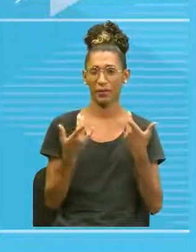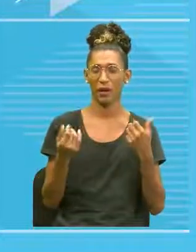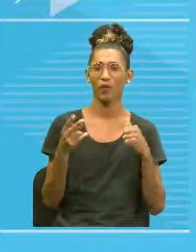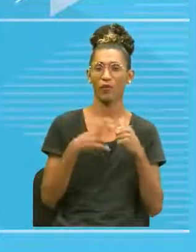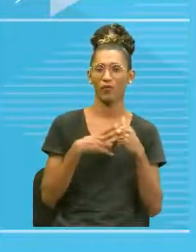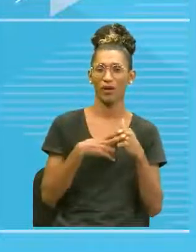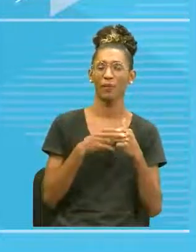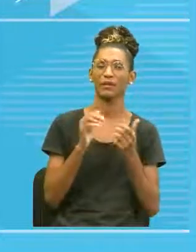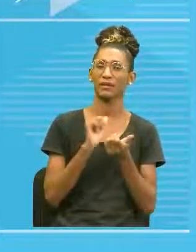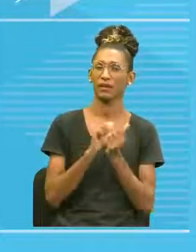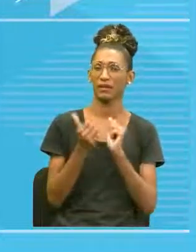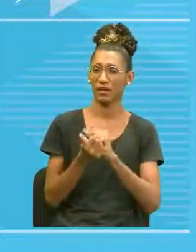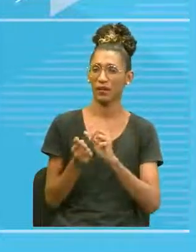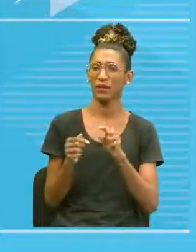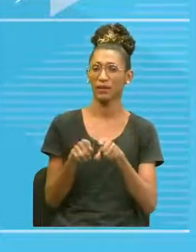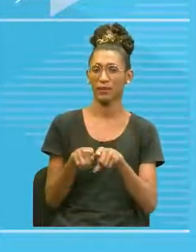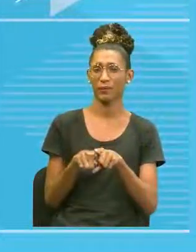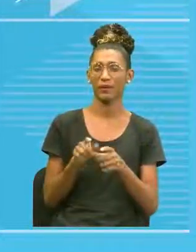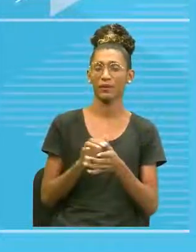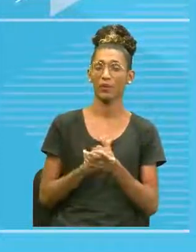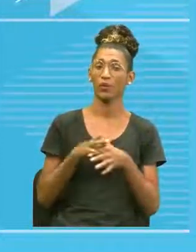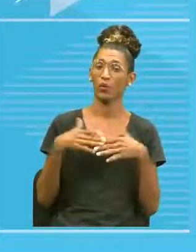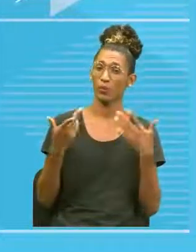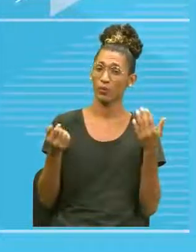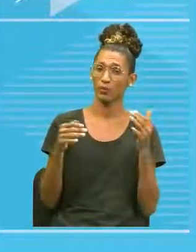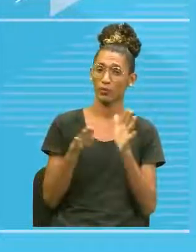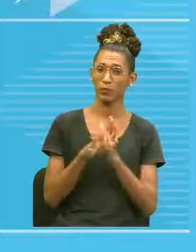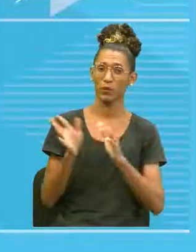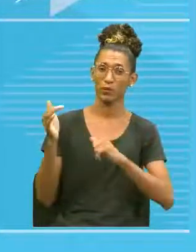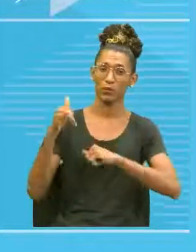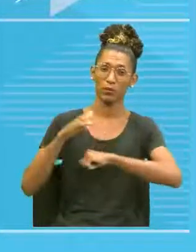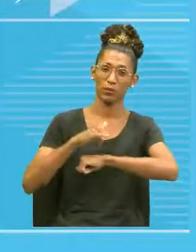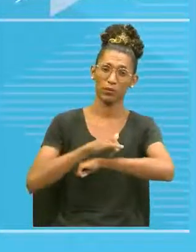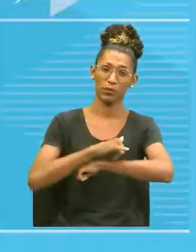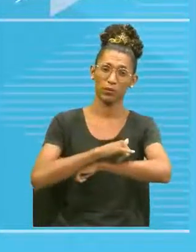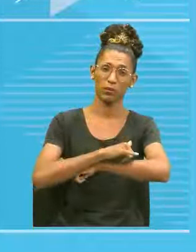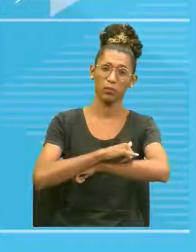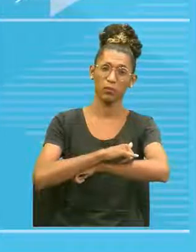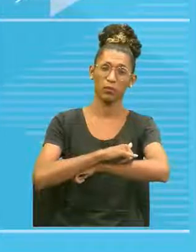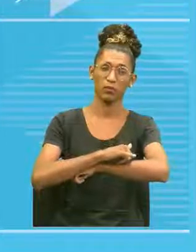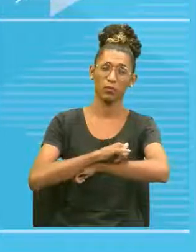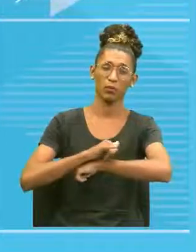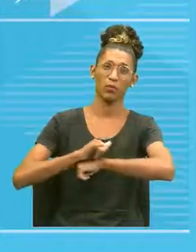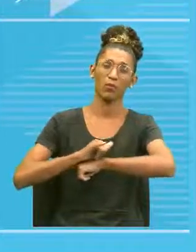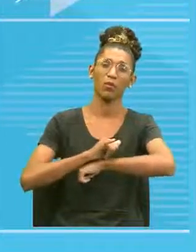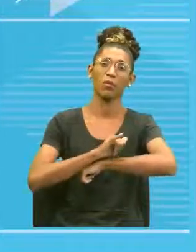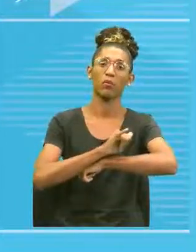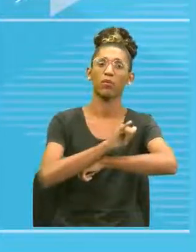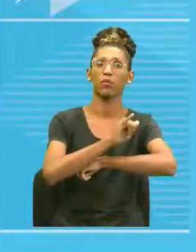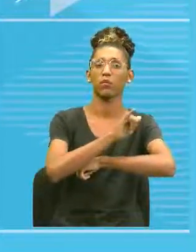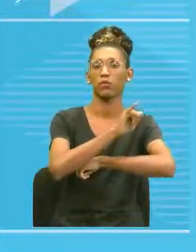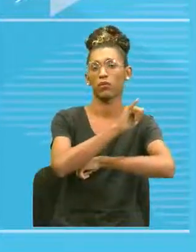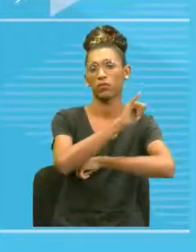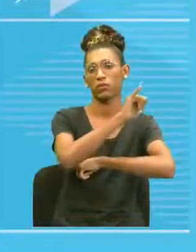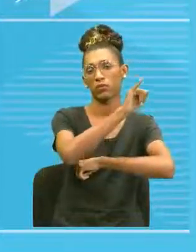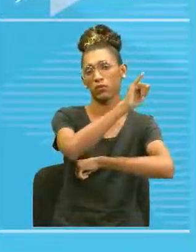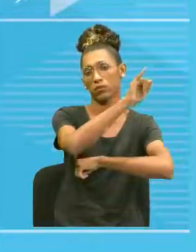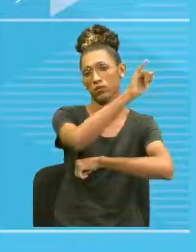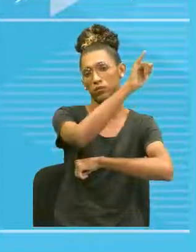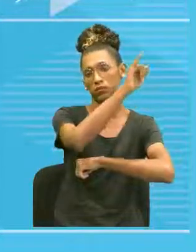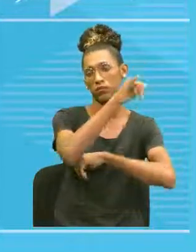então quando chegamos a aeroporto e lave on já a Bia e